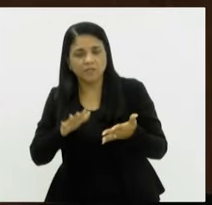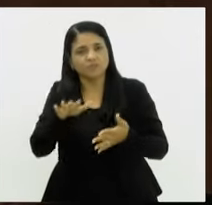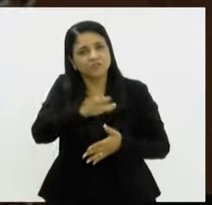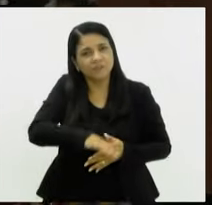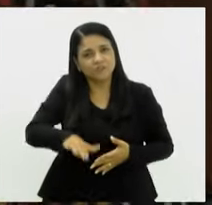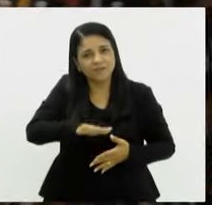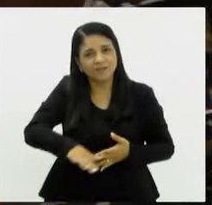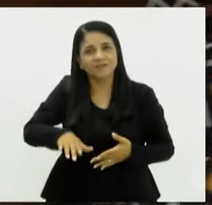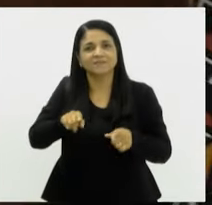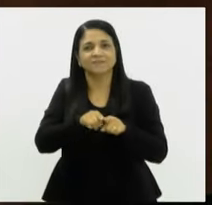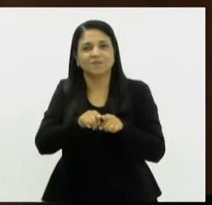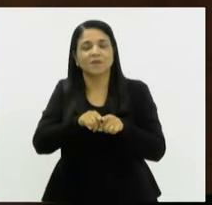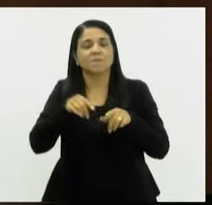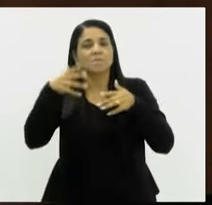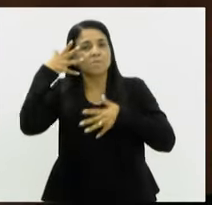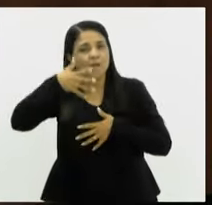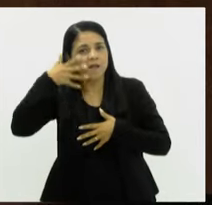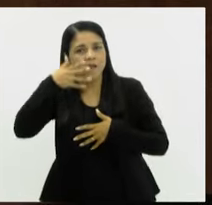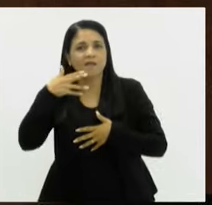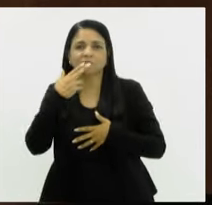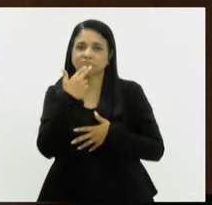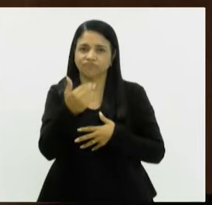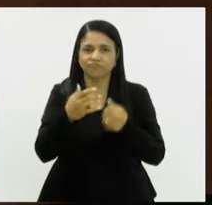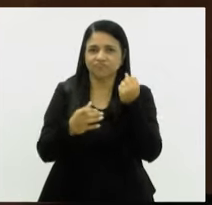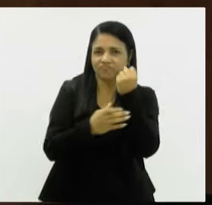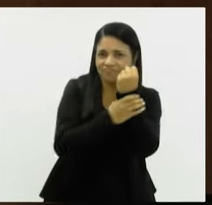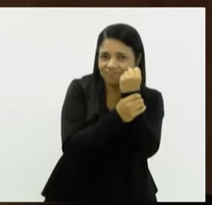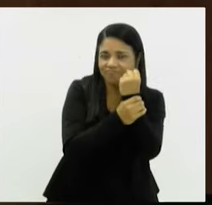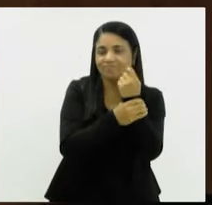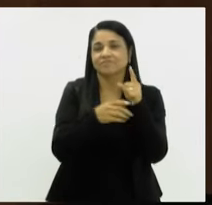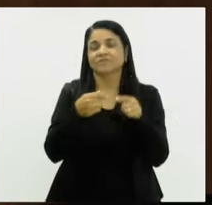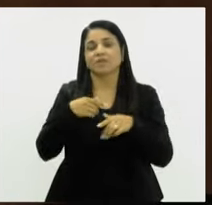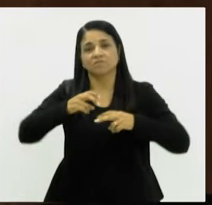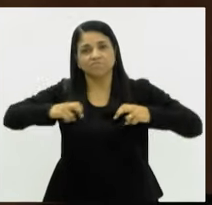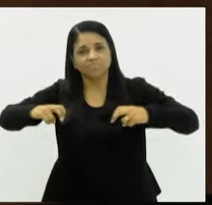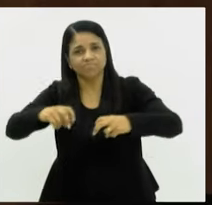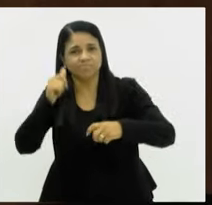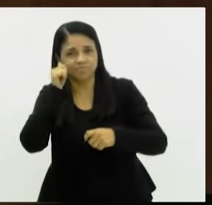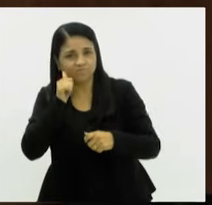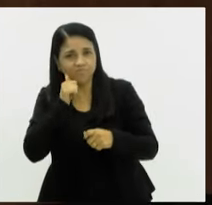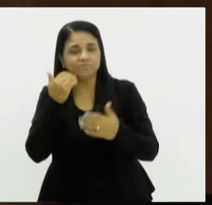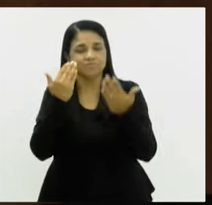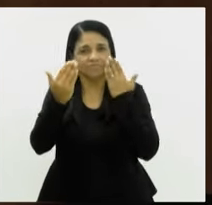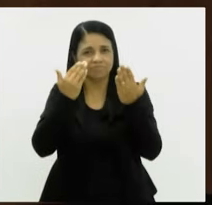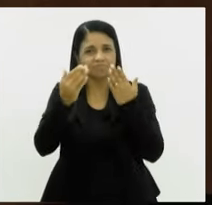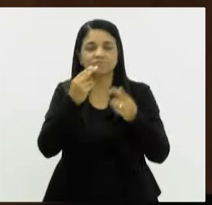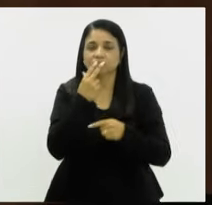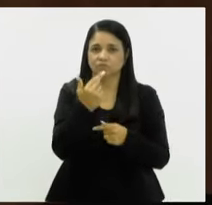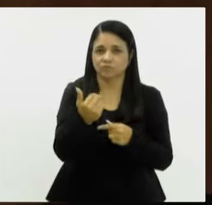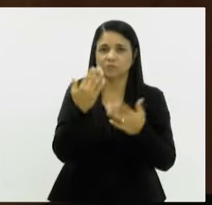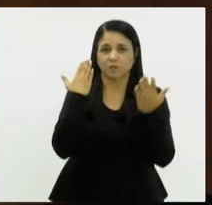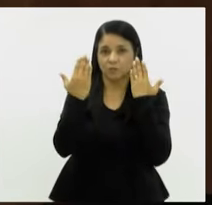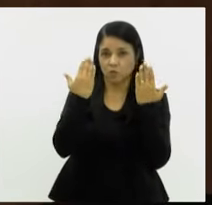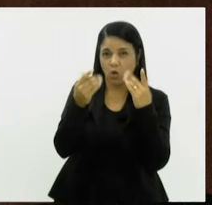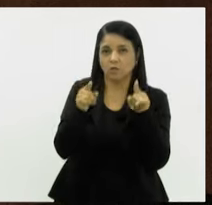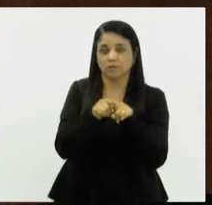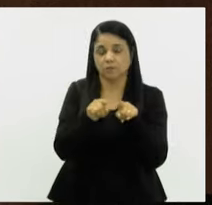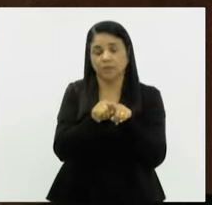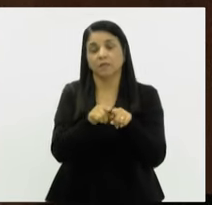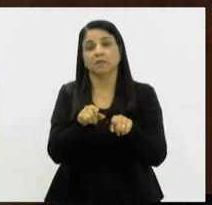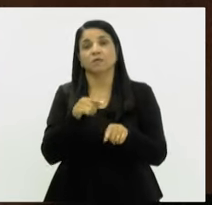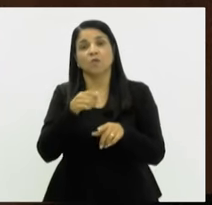palestras sobre segurança alimentar e nutricional, roda de conversa com as mulheres, com assistente social, psicóloga, nutricionista. E, infelizmente, o